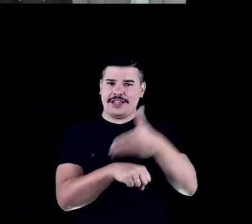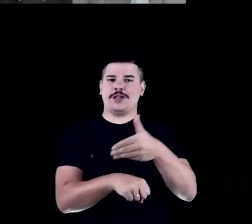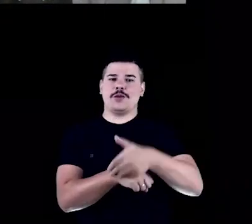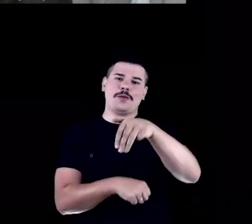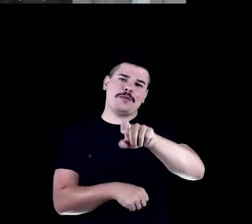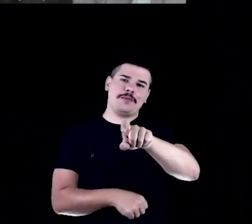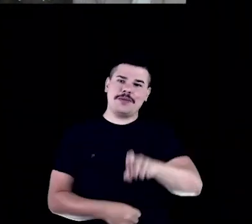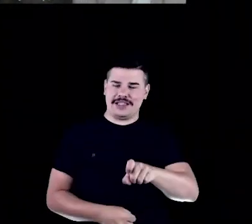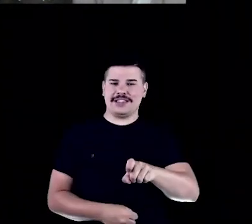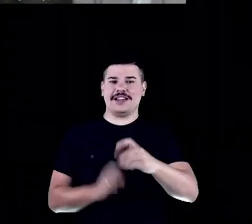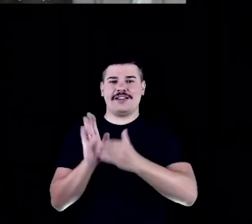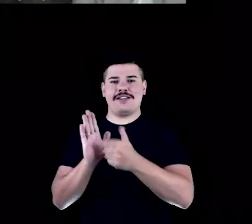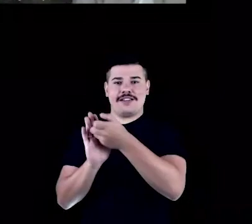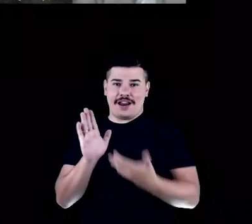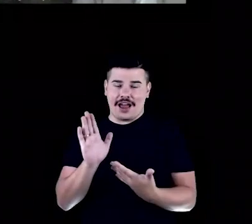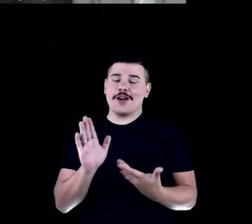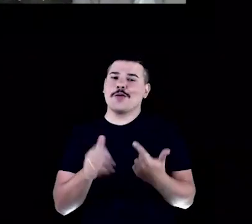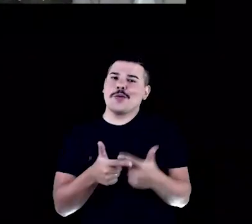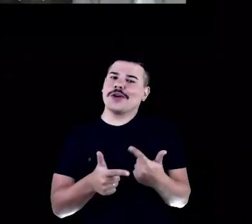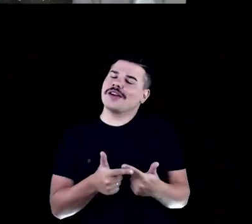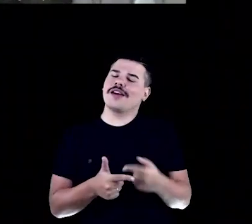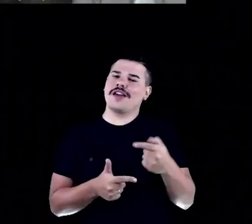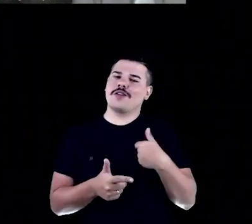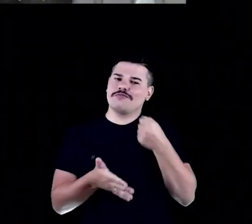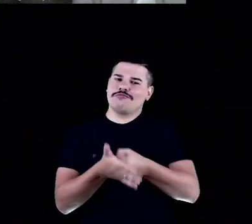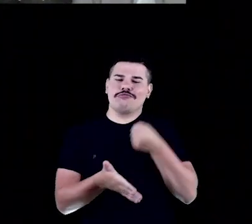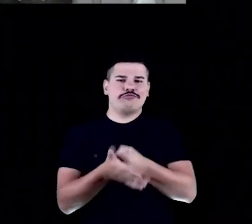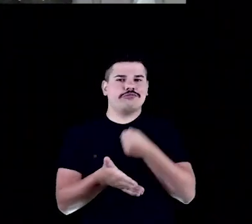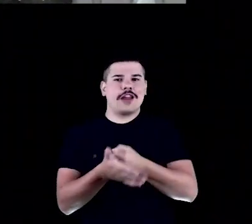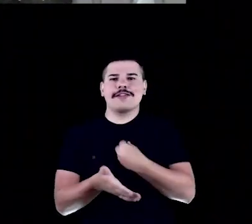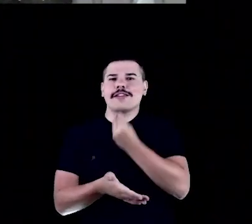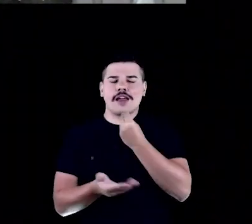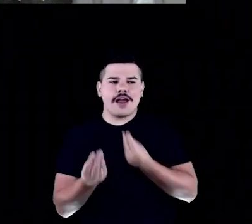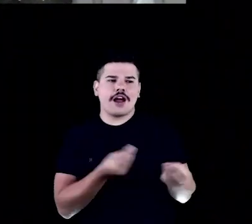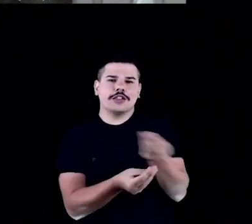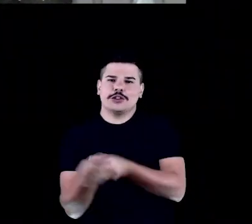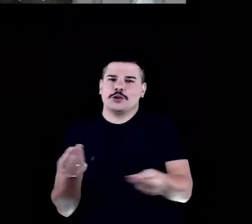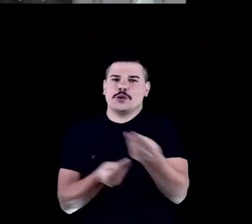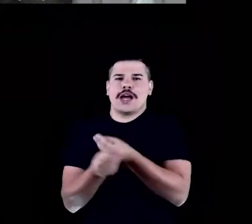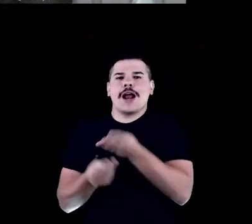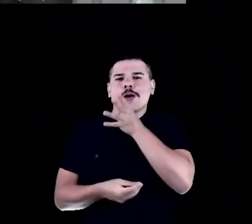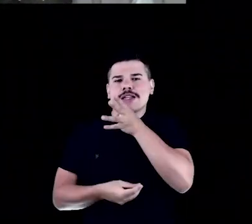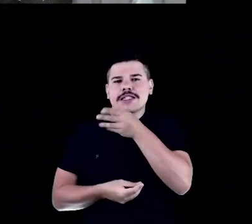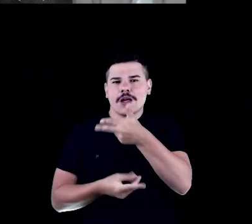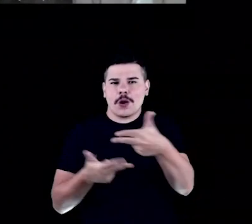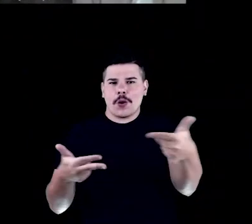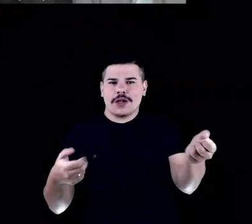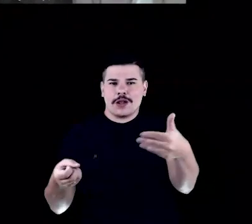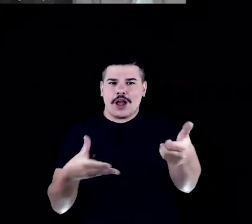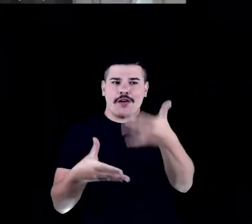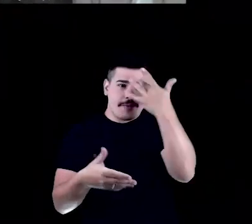Literário. Eu sempre gosto muito de bater nessa tecla, porque um dos motivos até pelos quais eu tentei começar a articular alguma coisa,